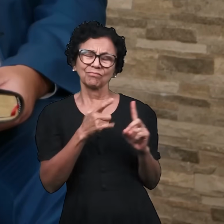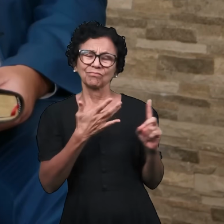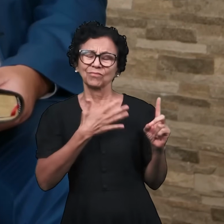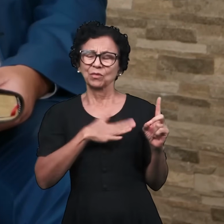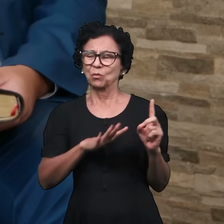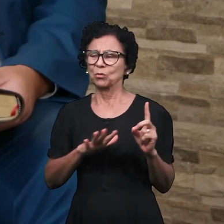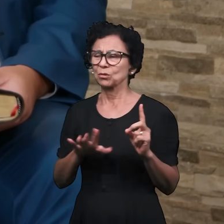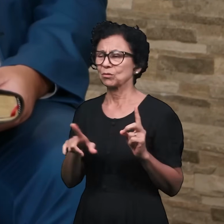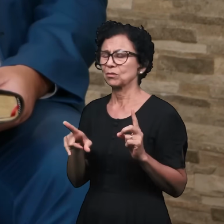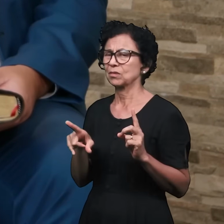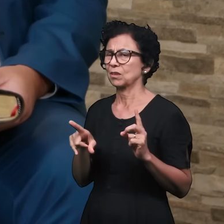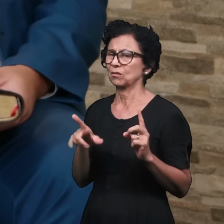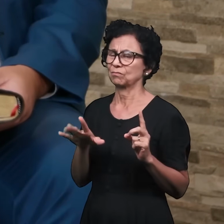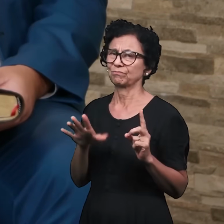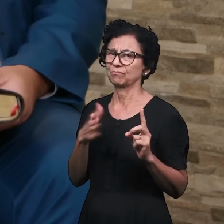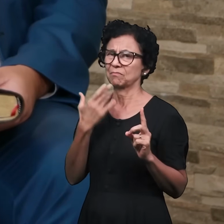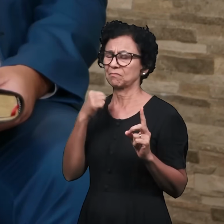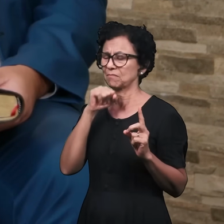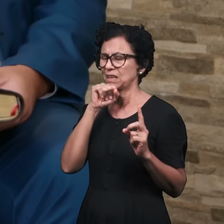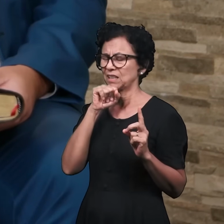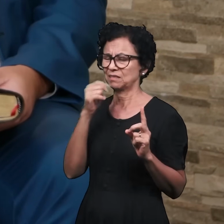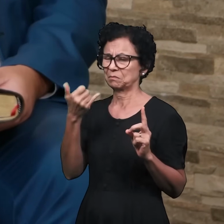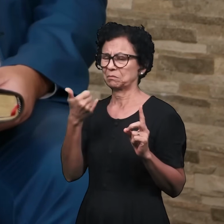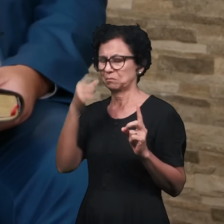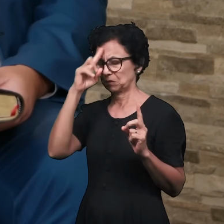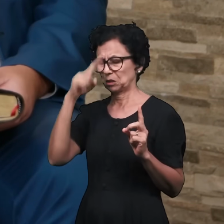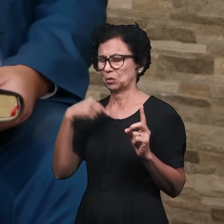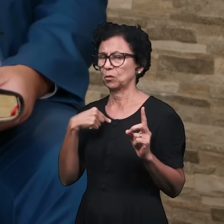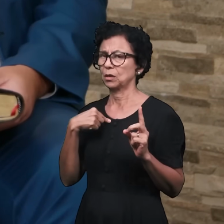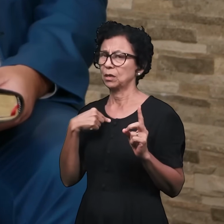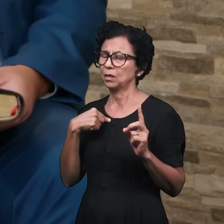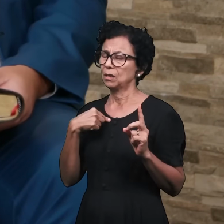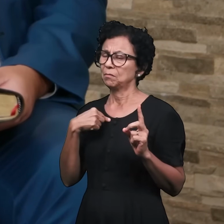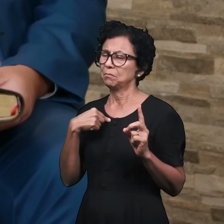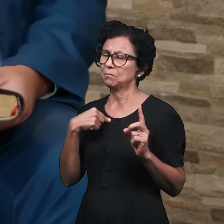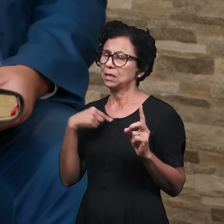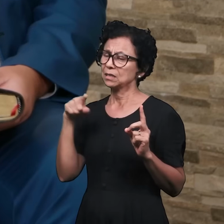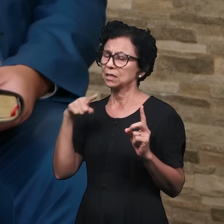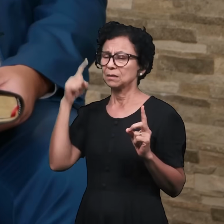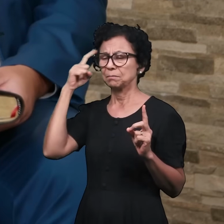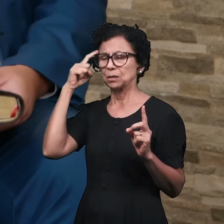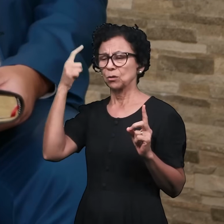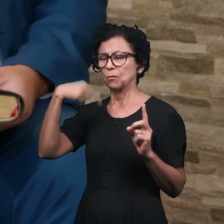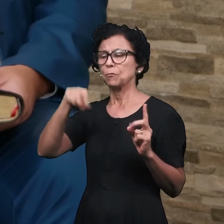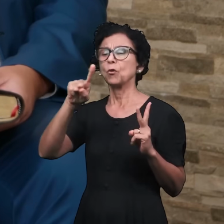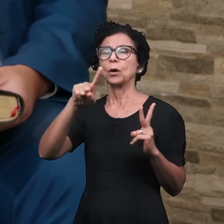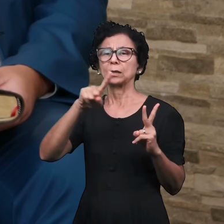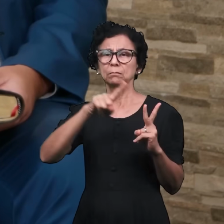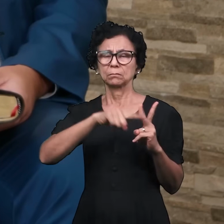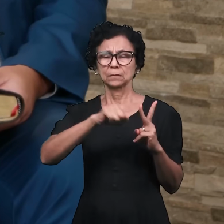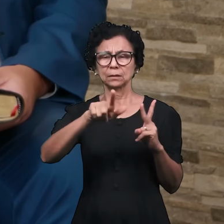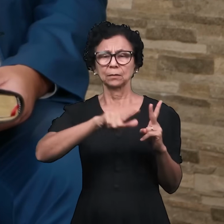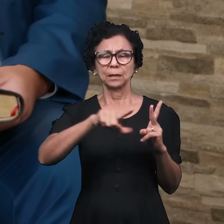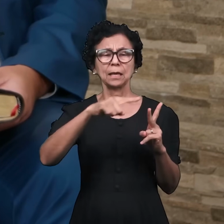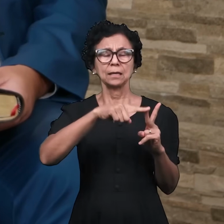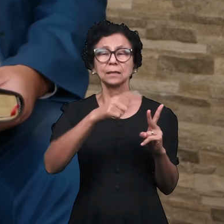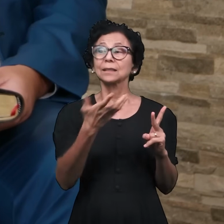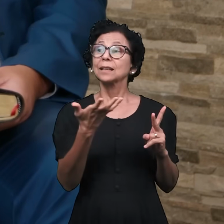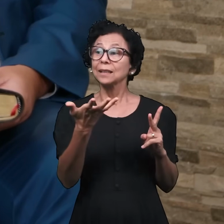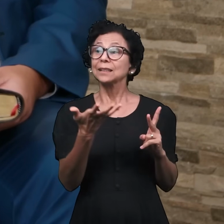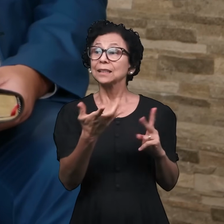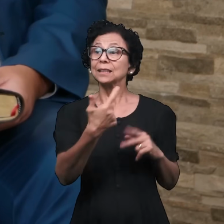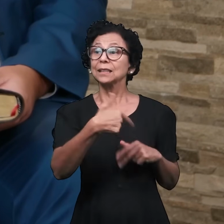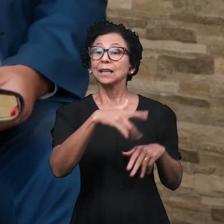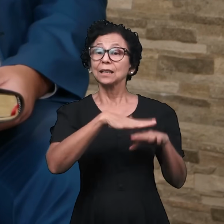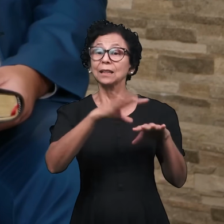do pai, mas depois ele reconheceu, ele foi trabalhar. E teve um outro que ele falou que iria e tudo